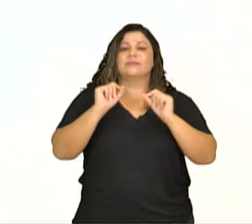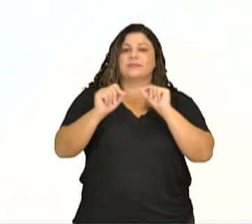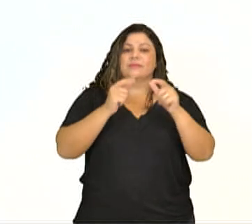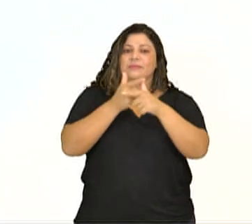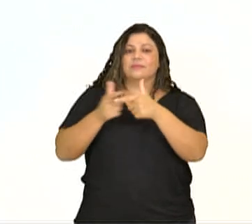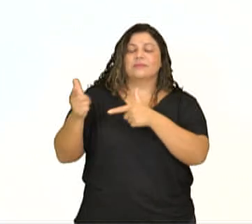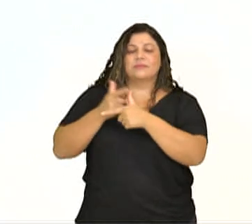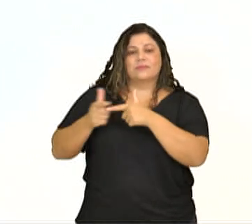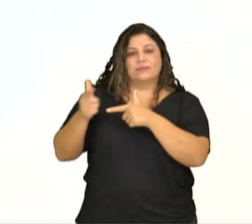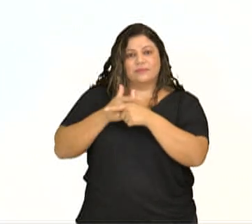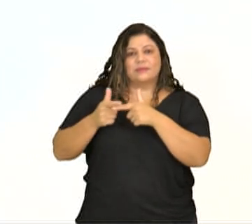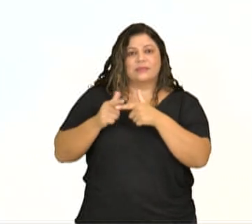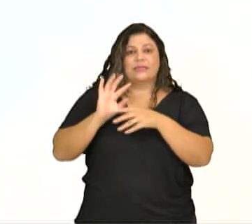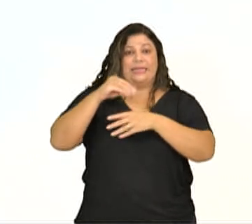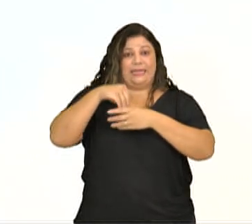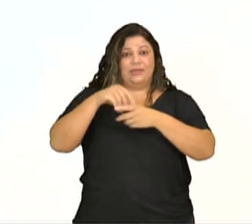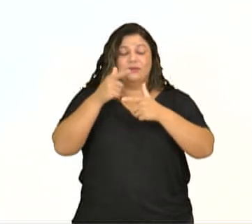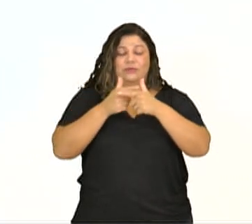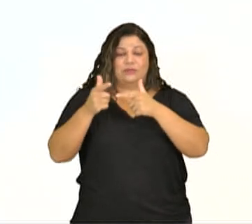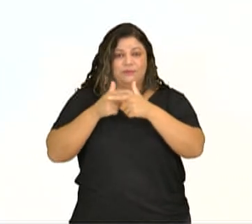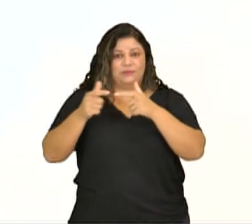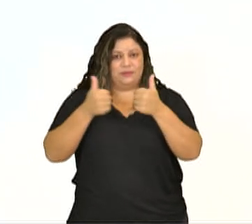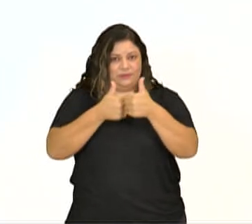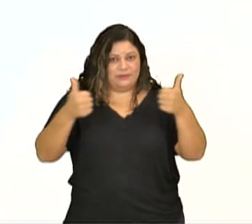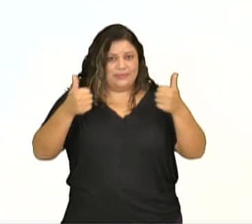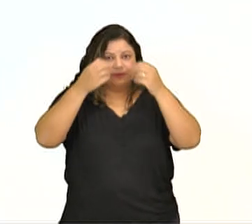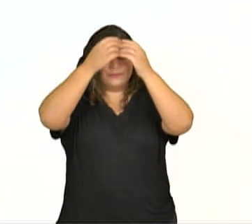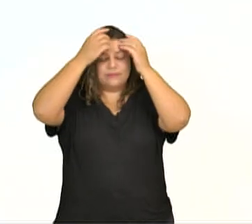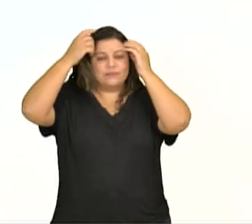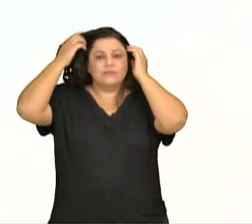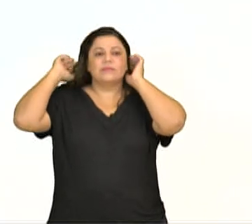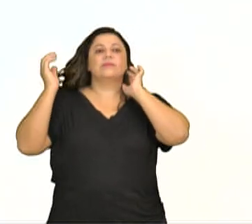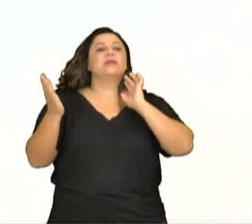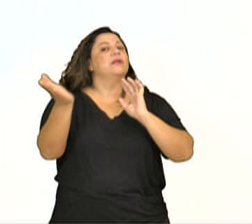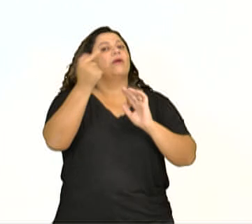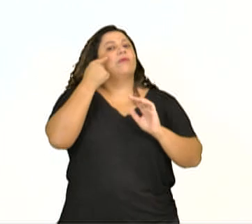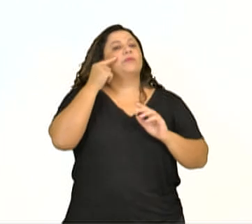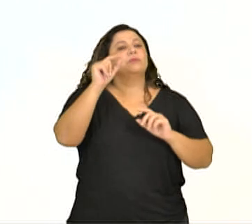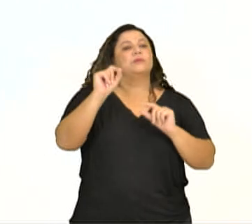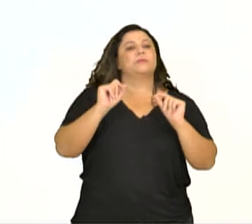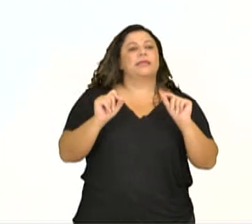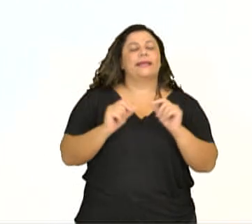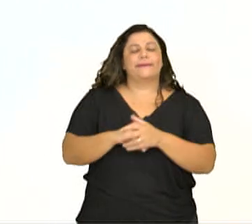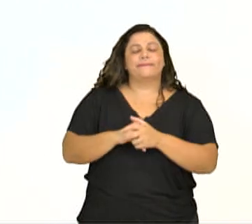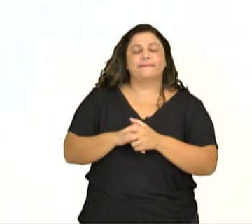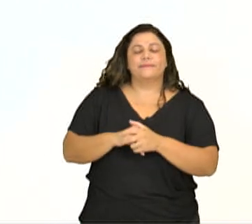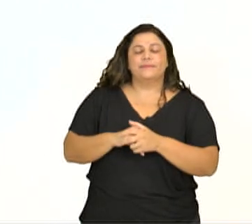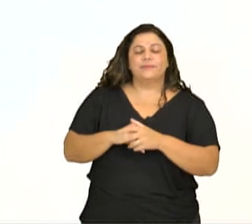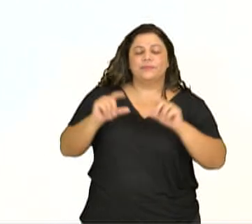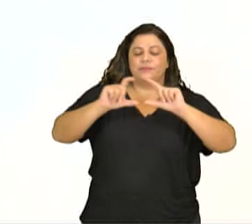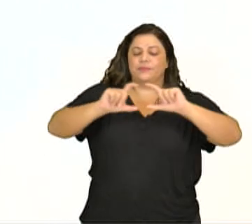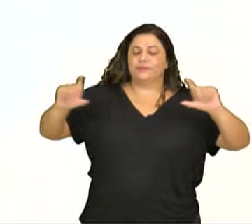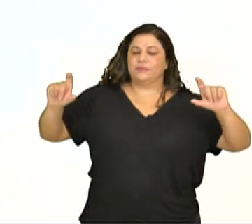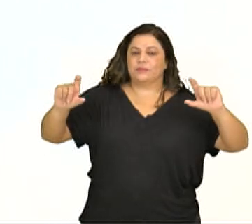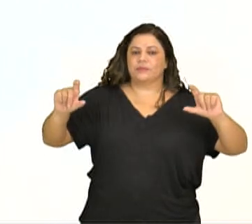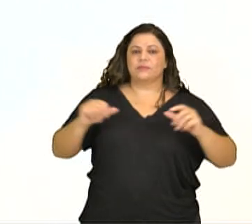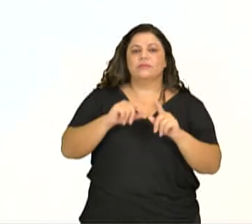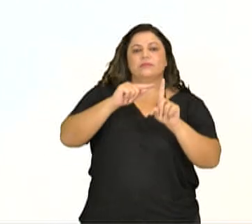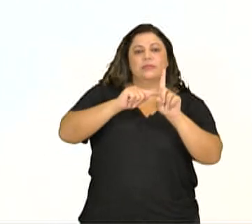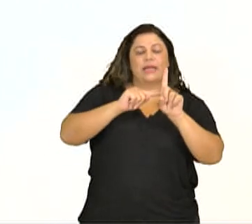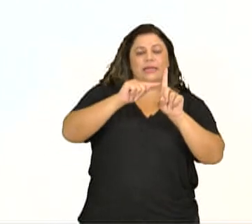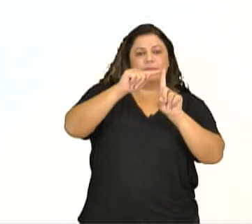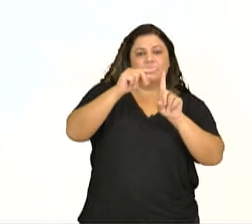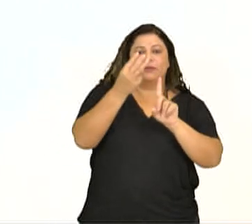a divisão, certo? Então, vamos lá. Nós vamos pegar, então, a temperatura